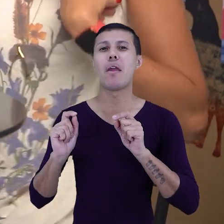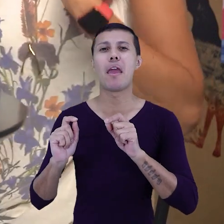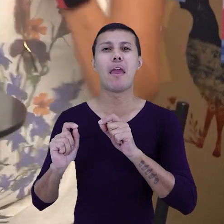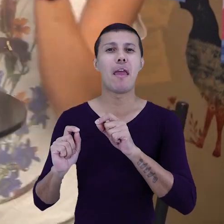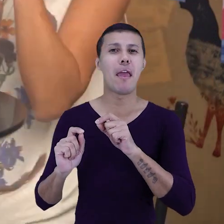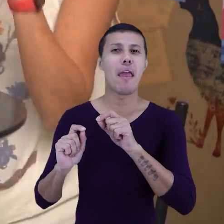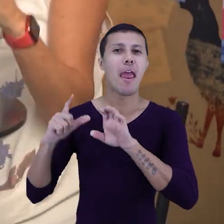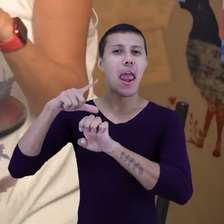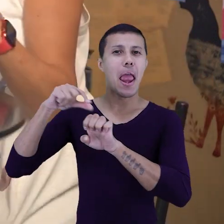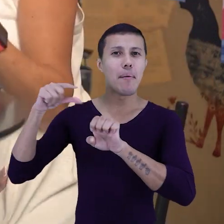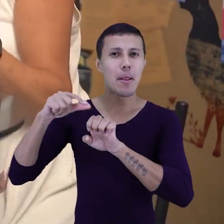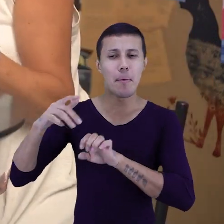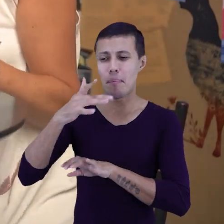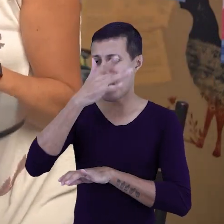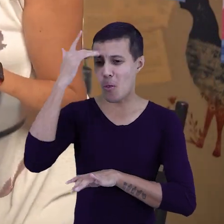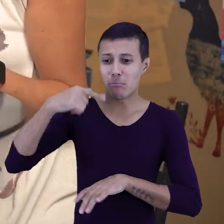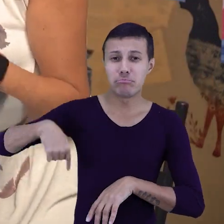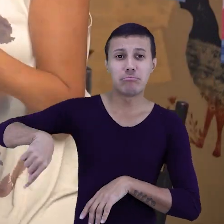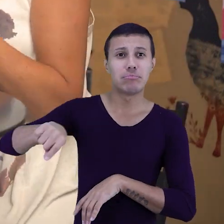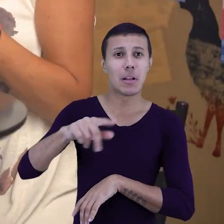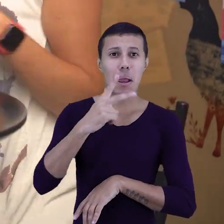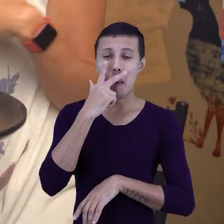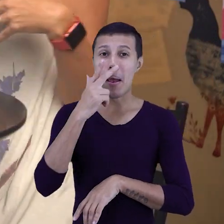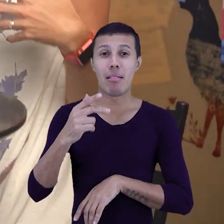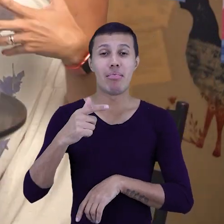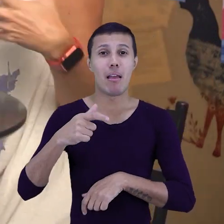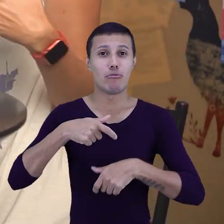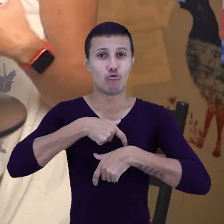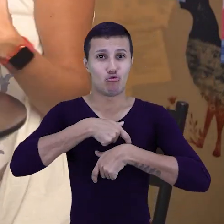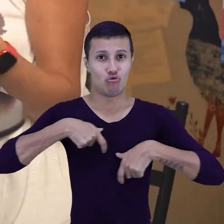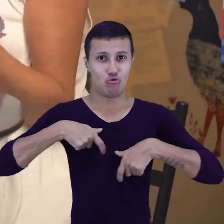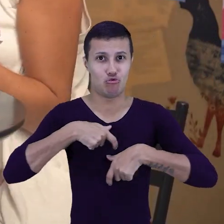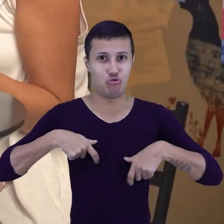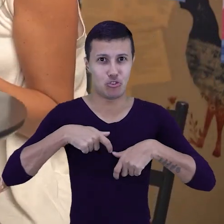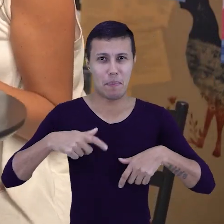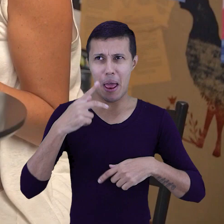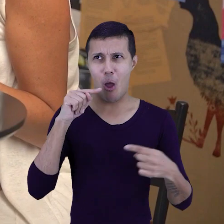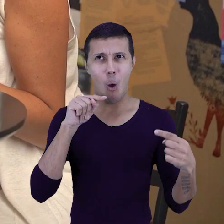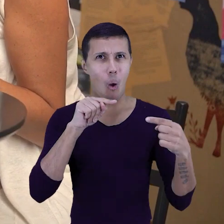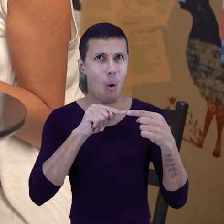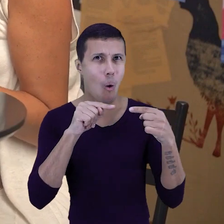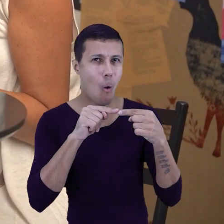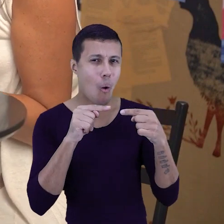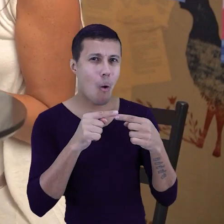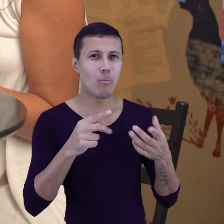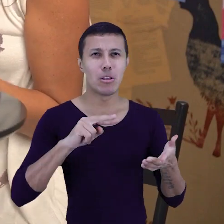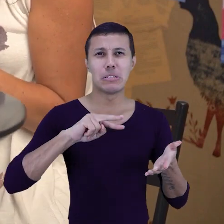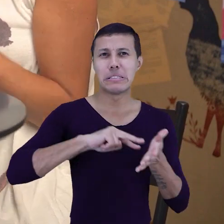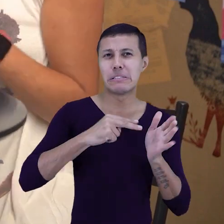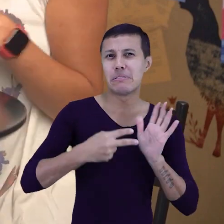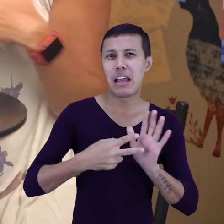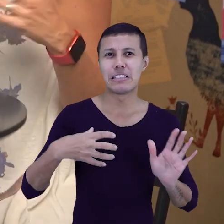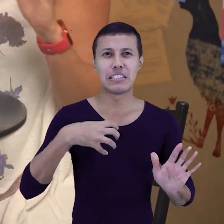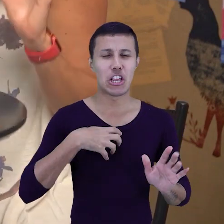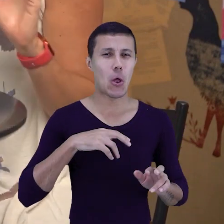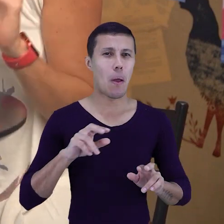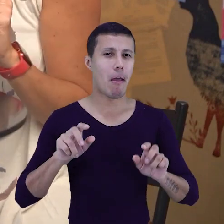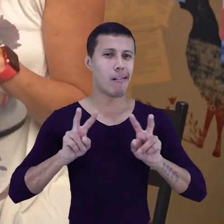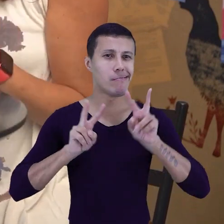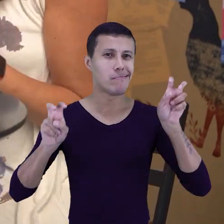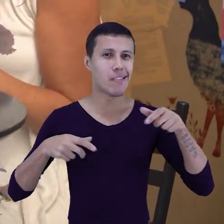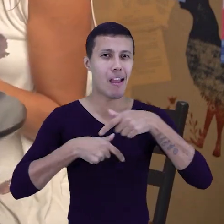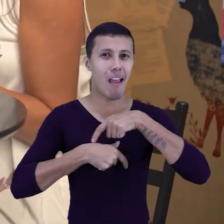pessoa que circula por aí, tem mensagens que fazem sentido e que tem algum significado. Ninguém escreve uma